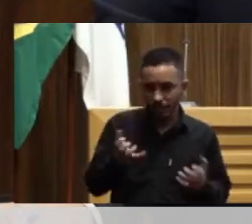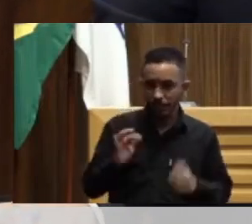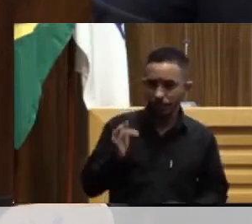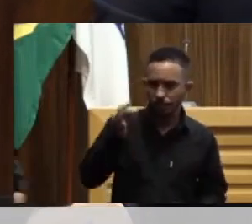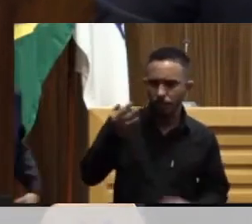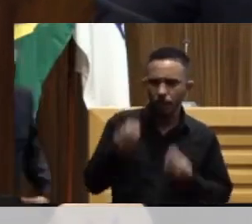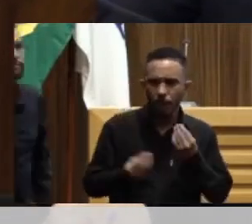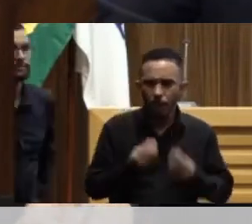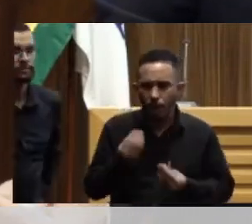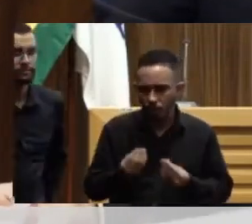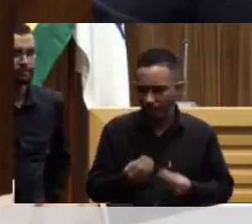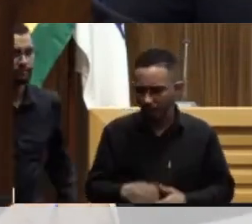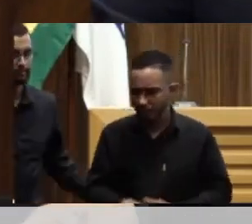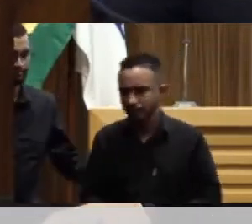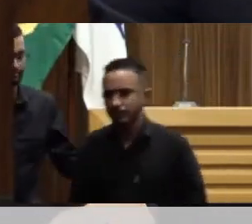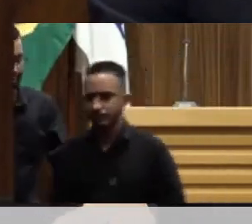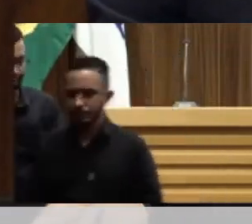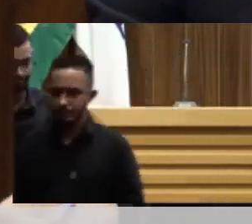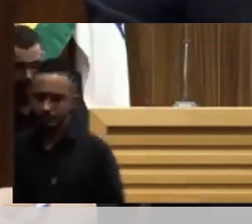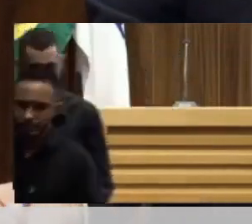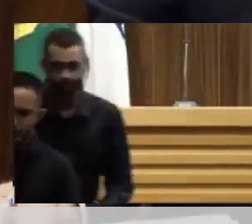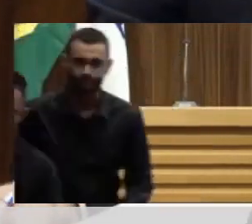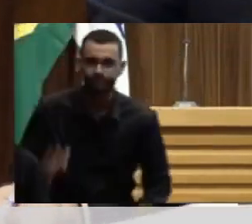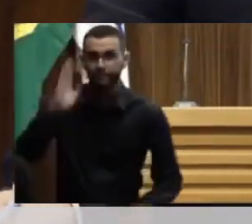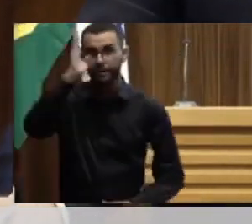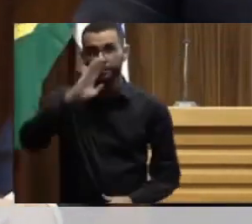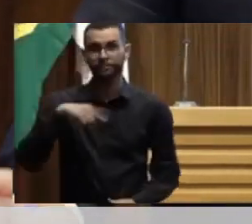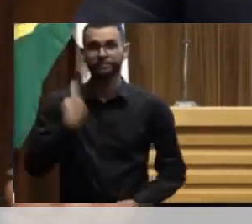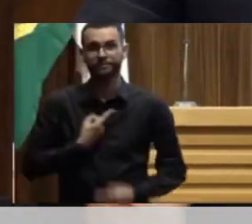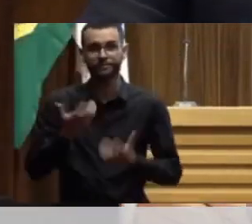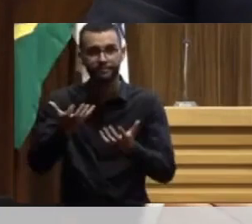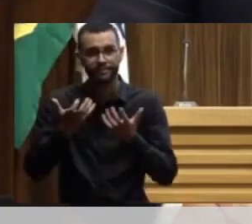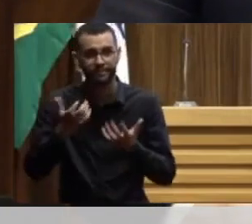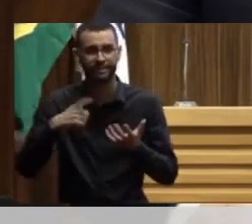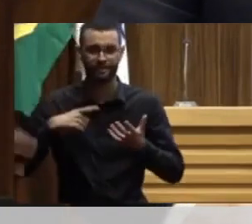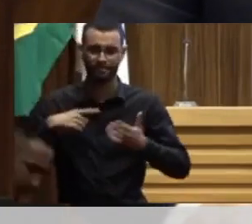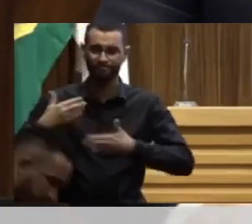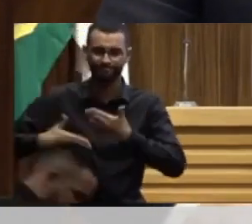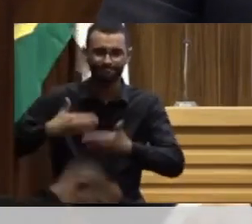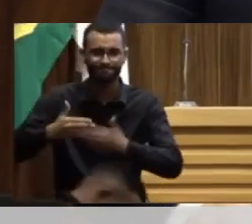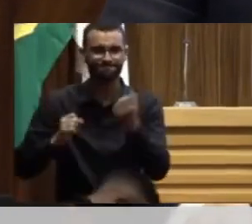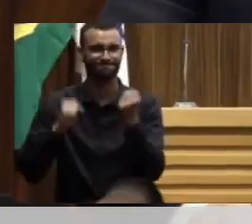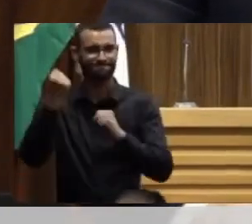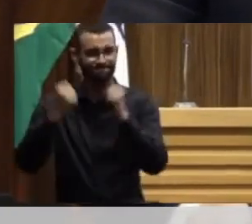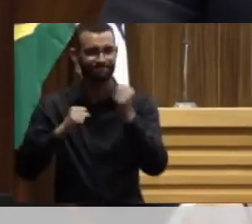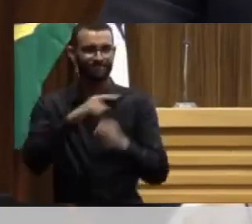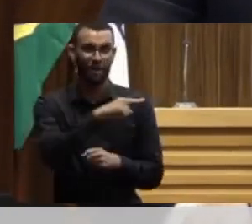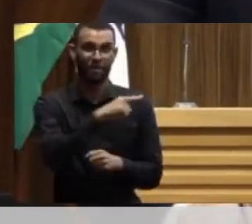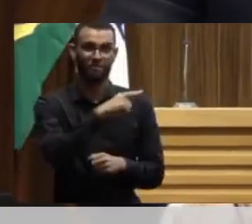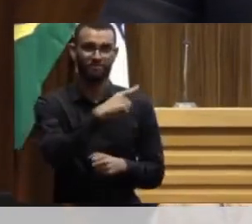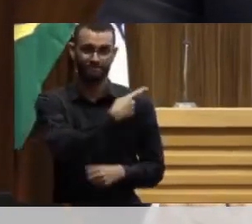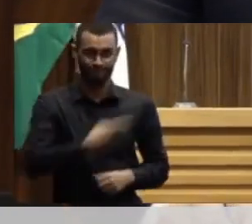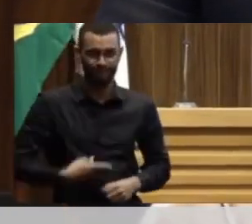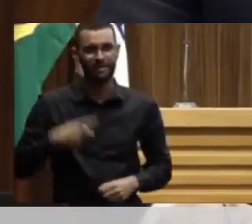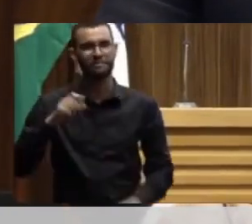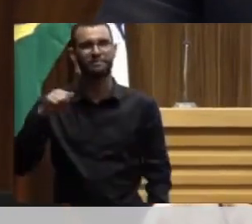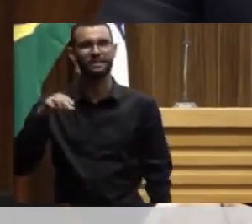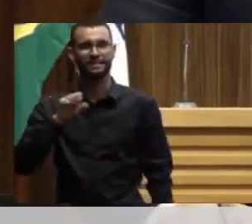passa necessariamente para esse processo de transição, como o presidente Pancera nos disse, dessa política